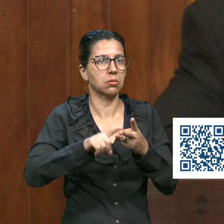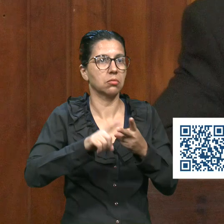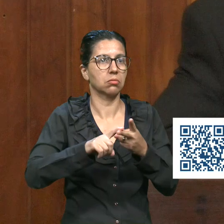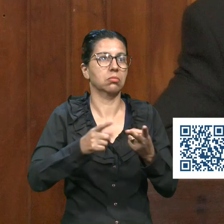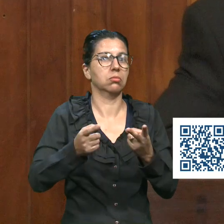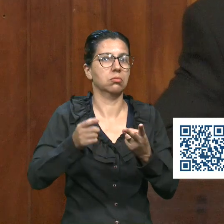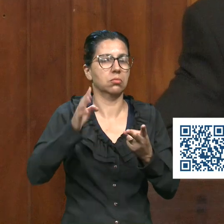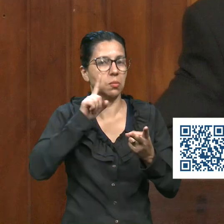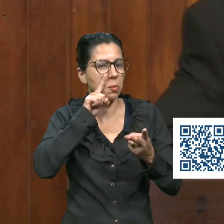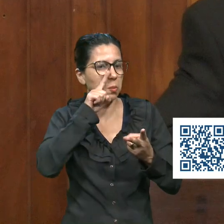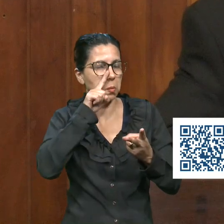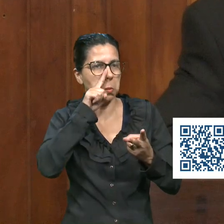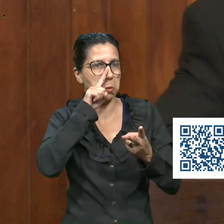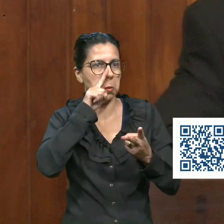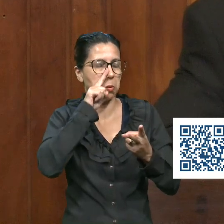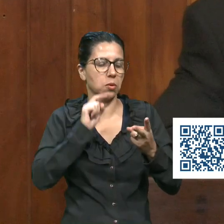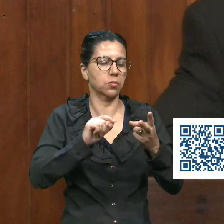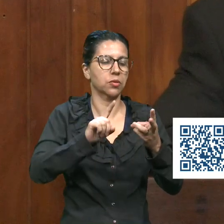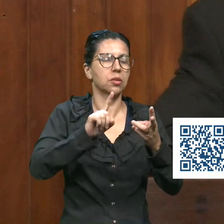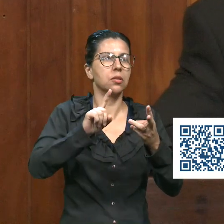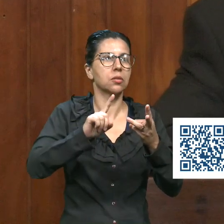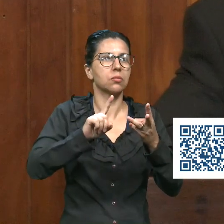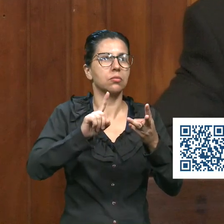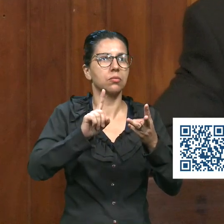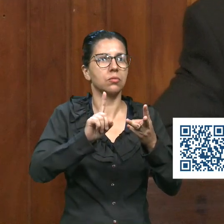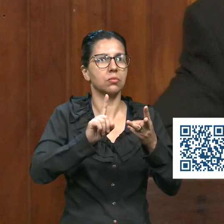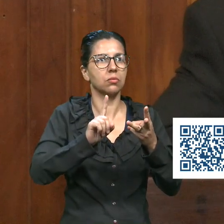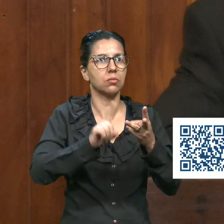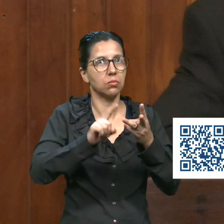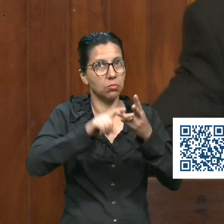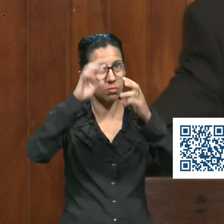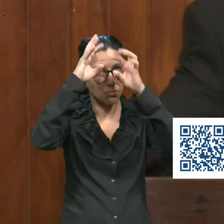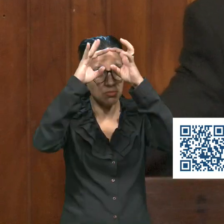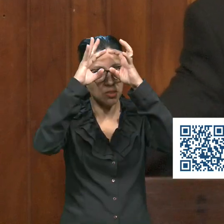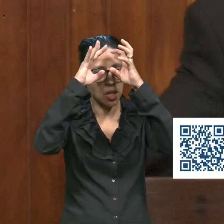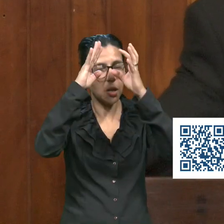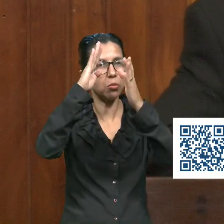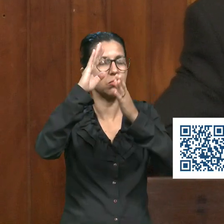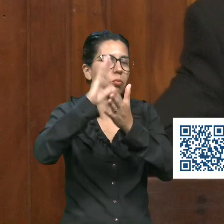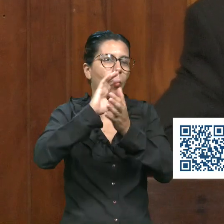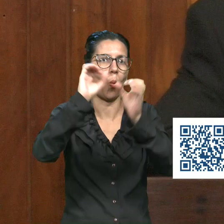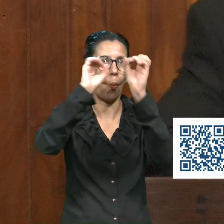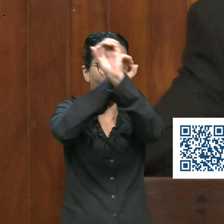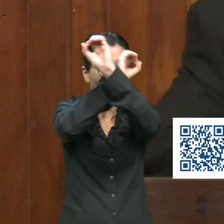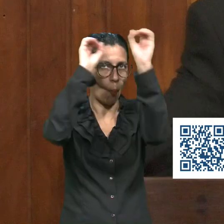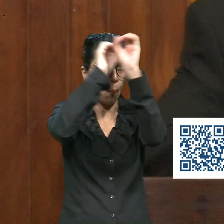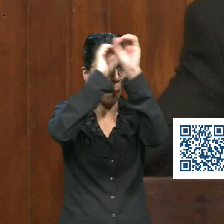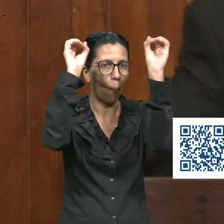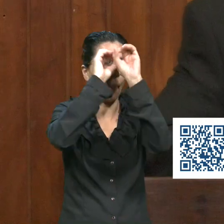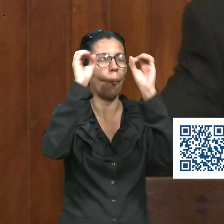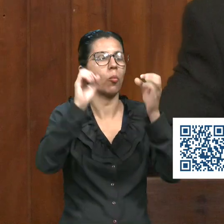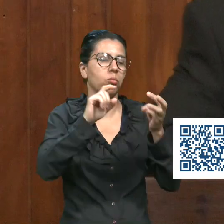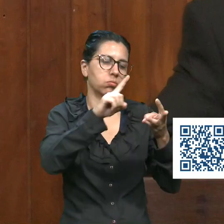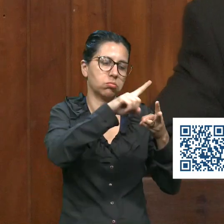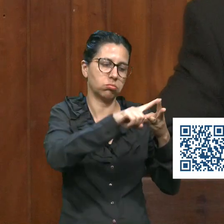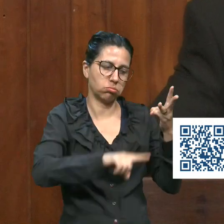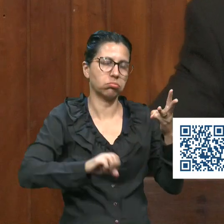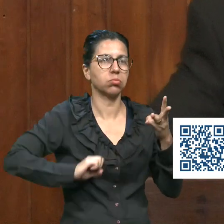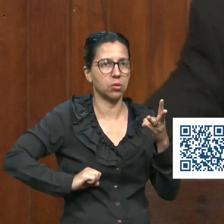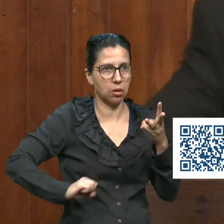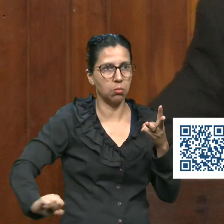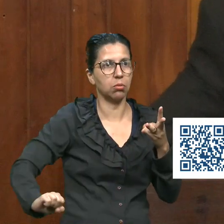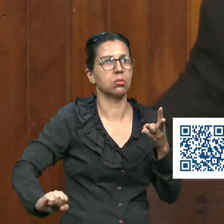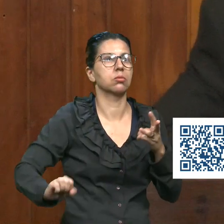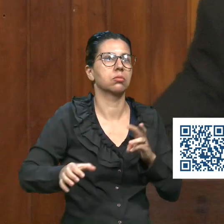parturiente no início da gestação e a questão da anencefalia. Então, eu não posso concordar